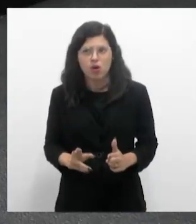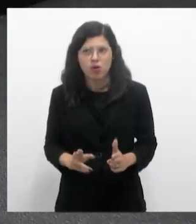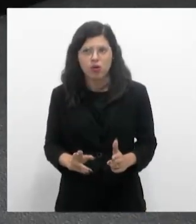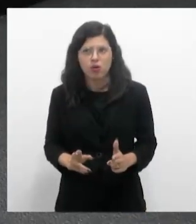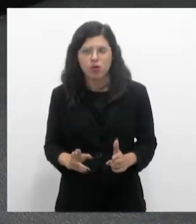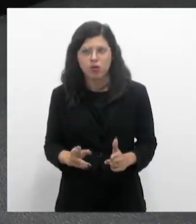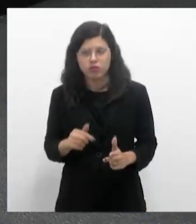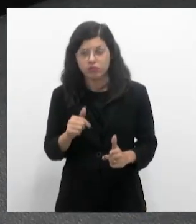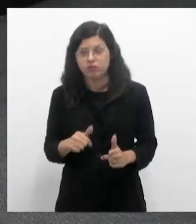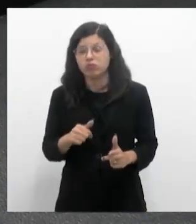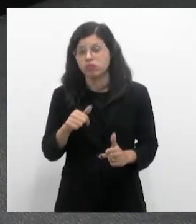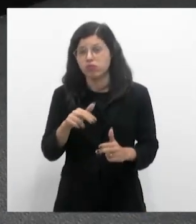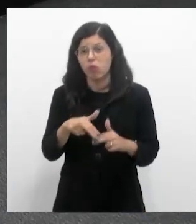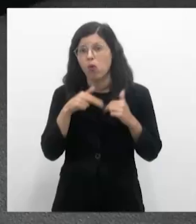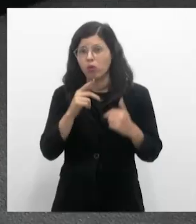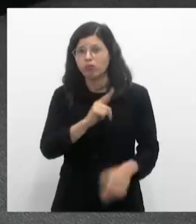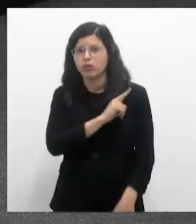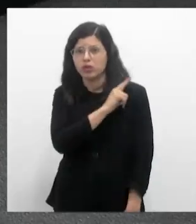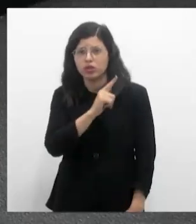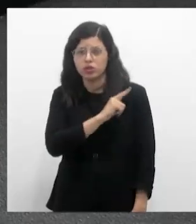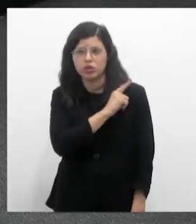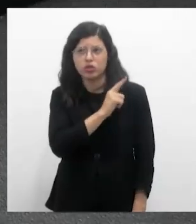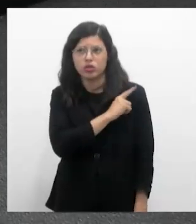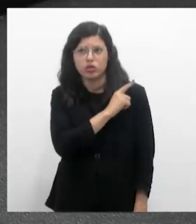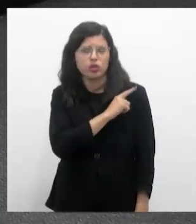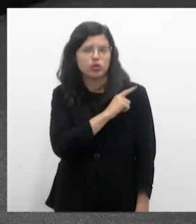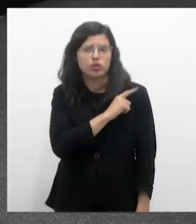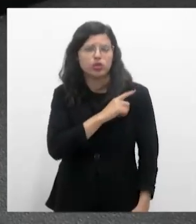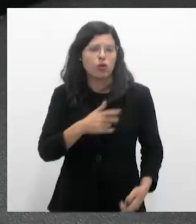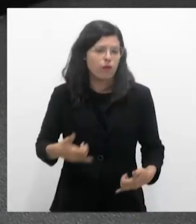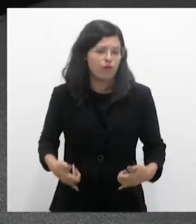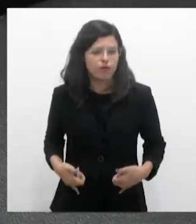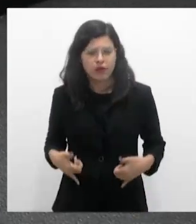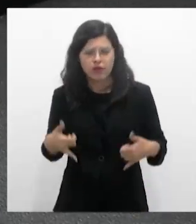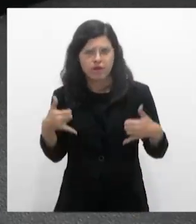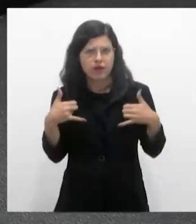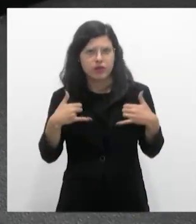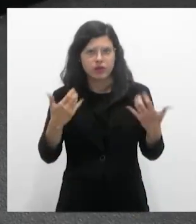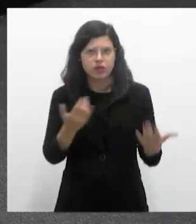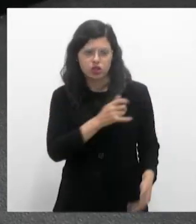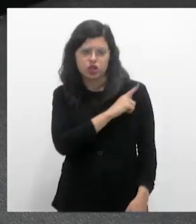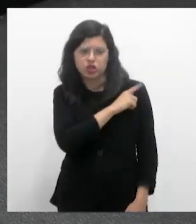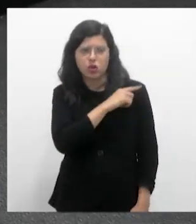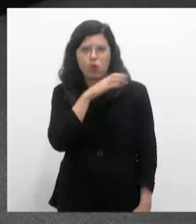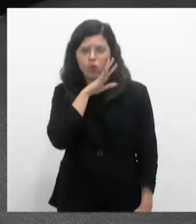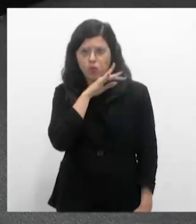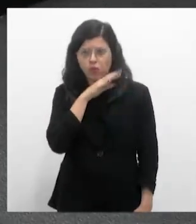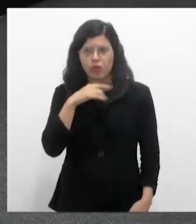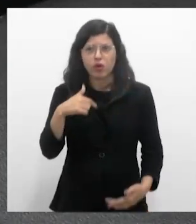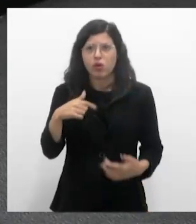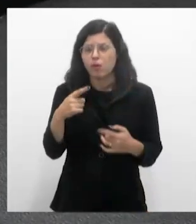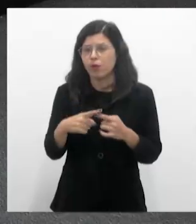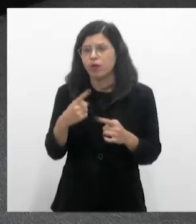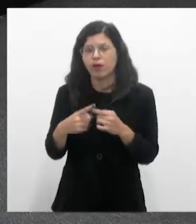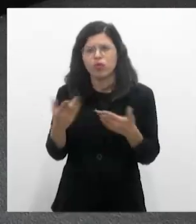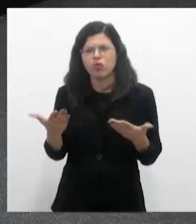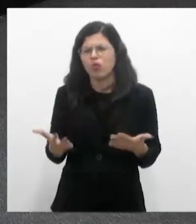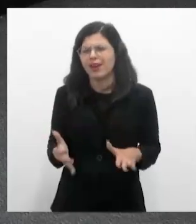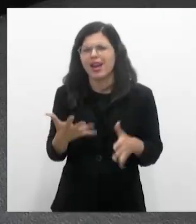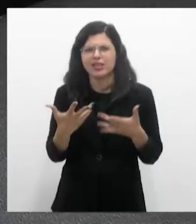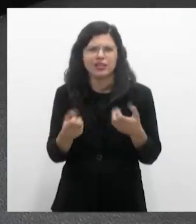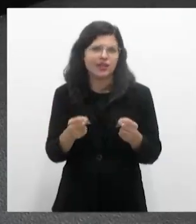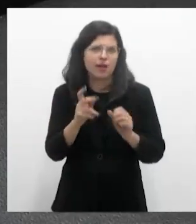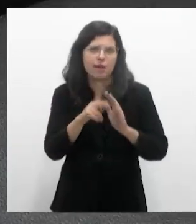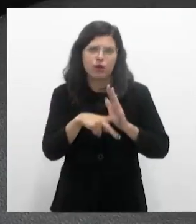má gestão e pela vaidade. Por não aderir a projetos como esse, não aderir